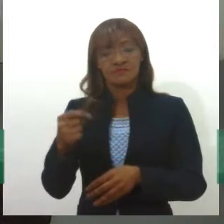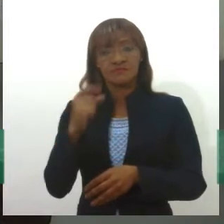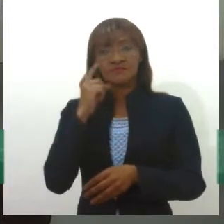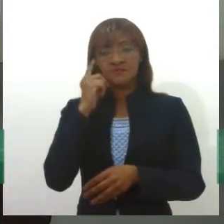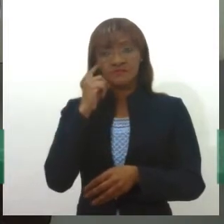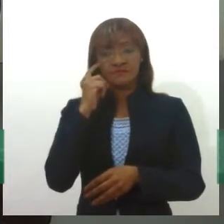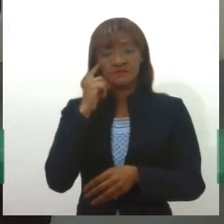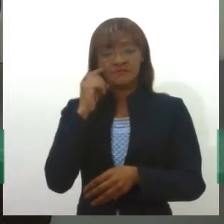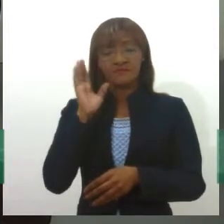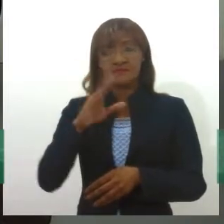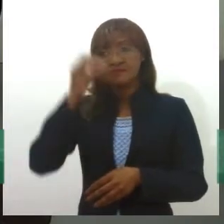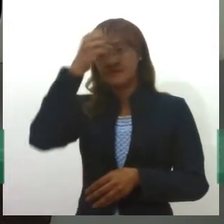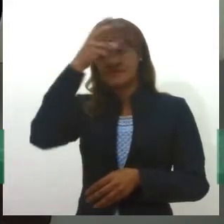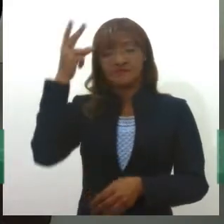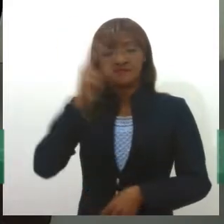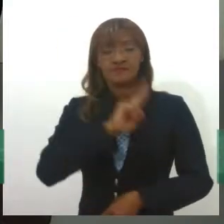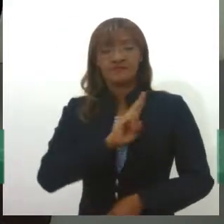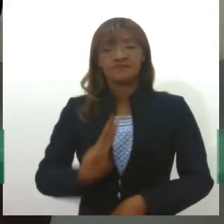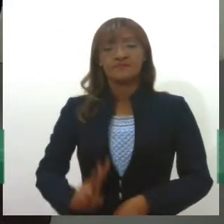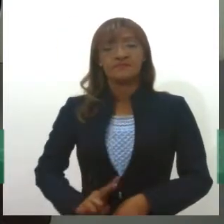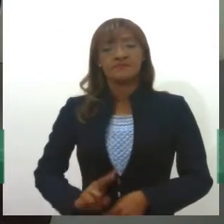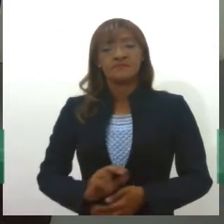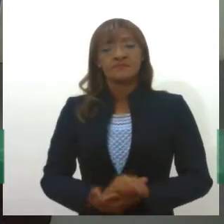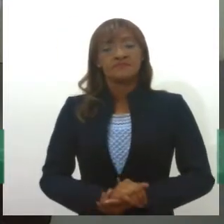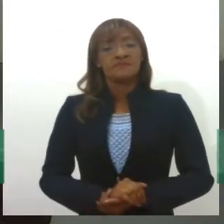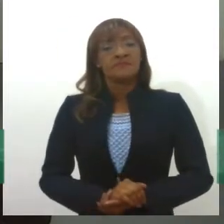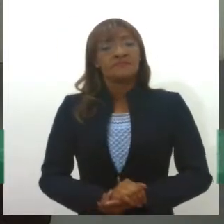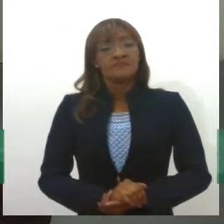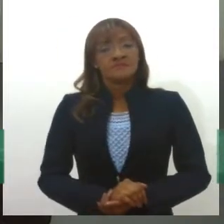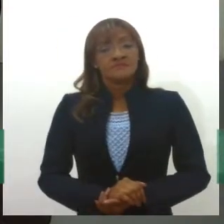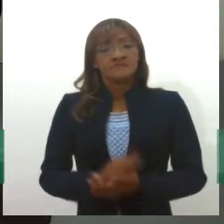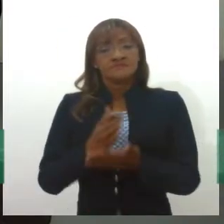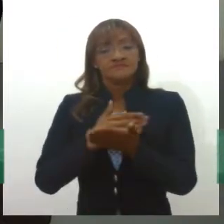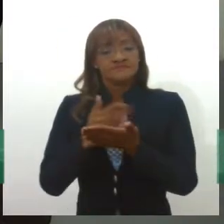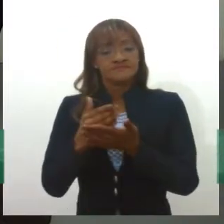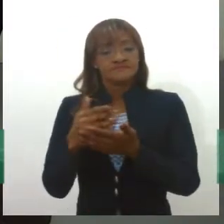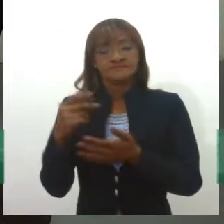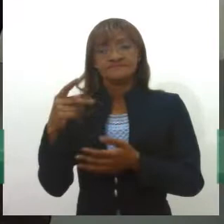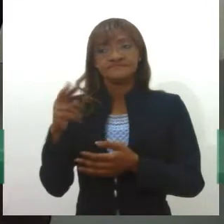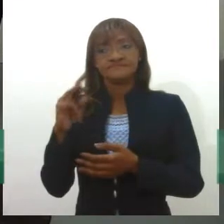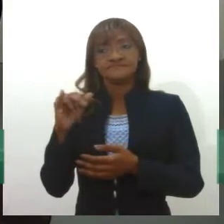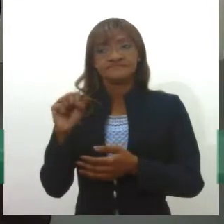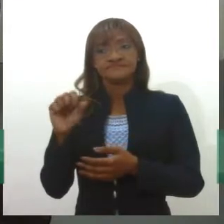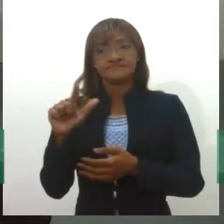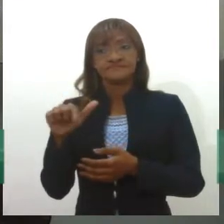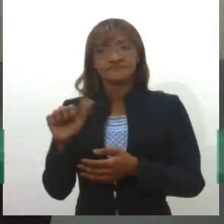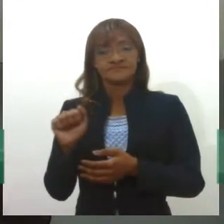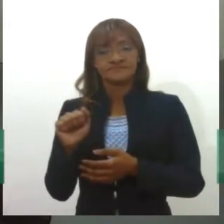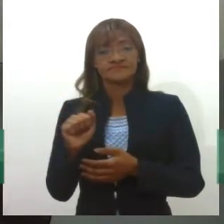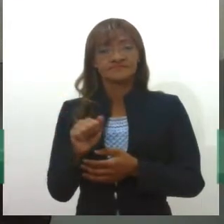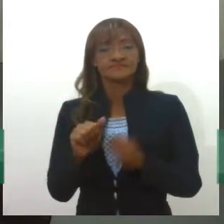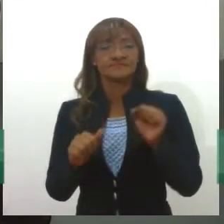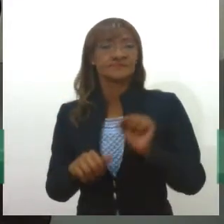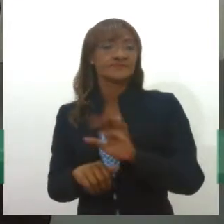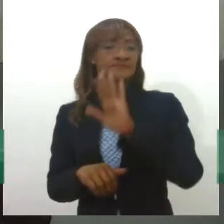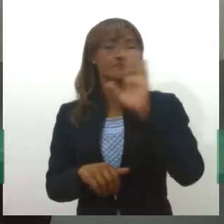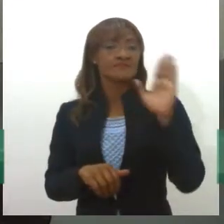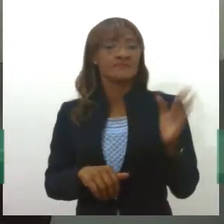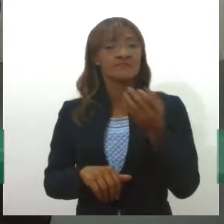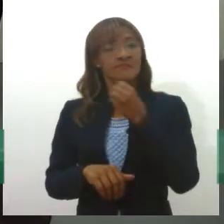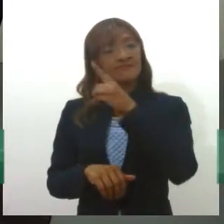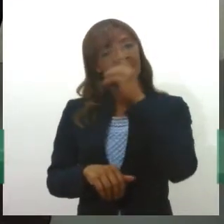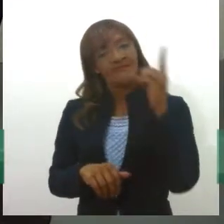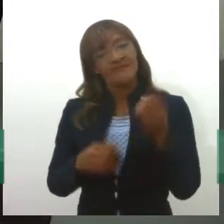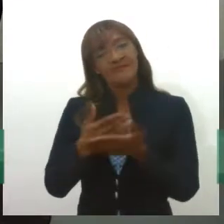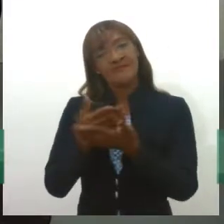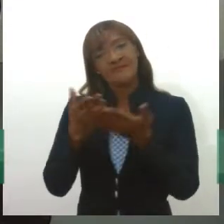aí prefeitos e vereadores. Vou começar com Priscila. Olá, Clécia, bom dia a todas. Bom, né?